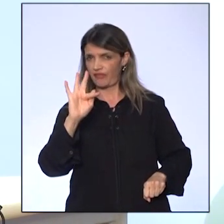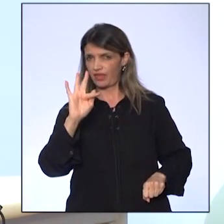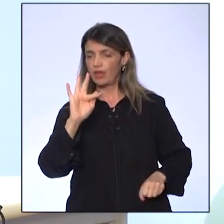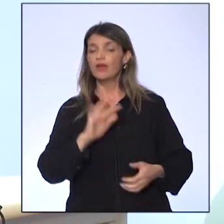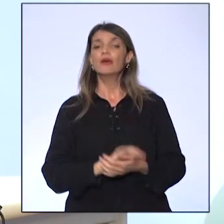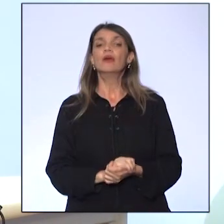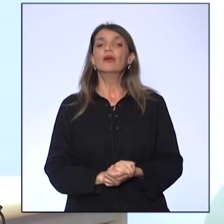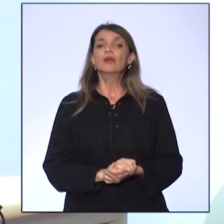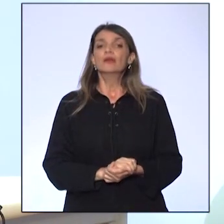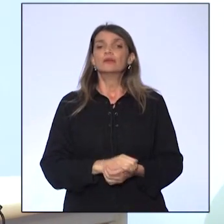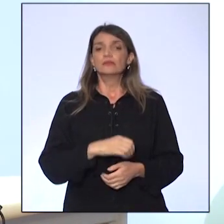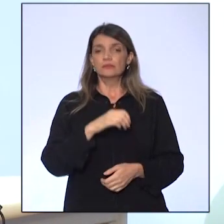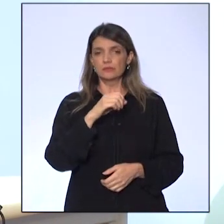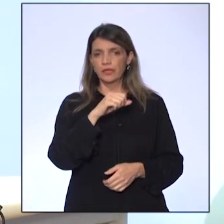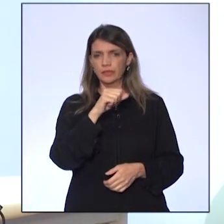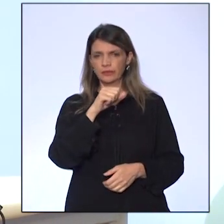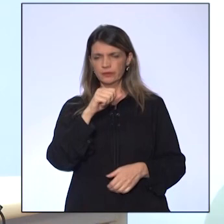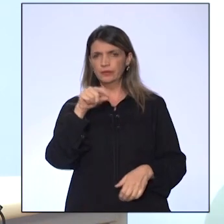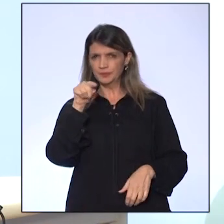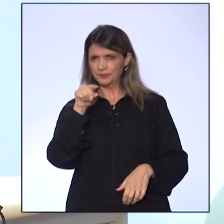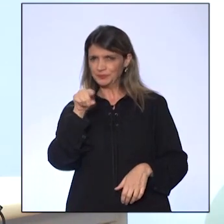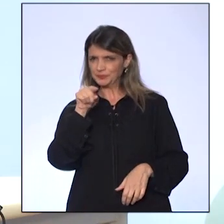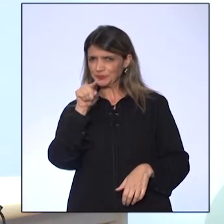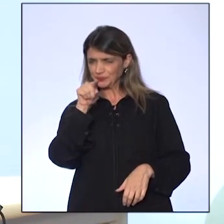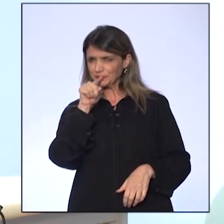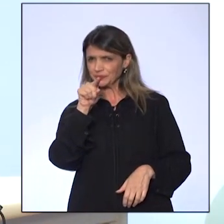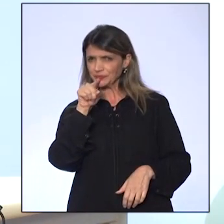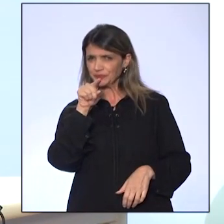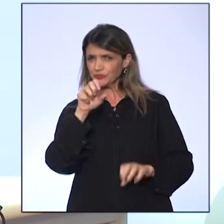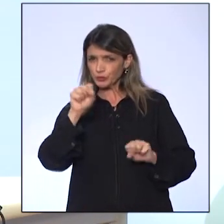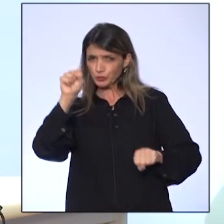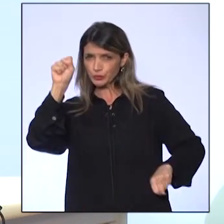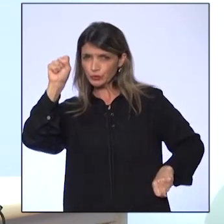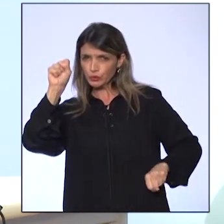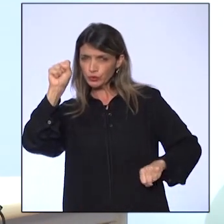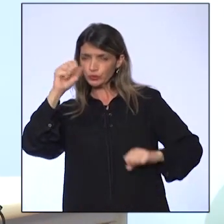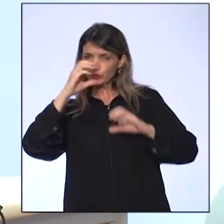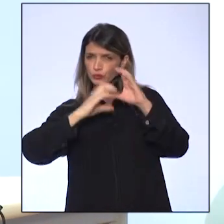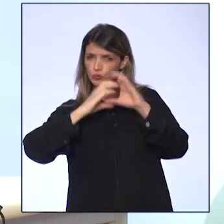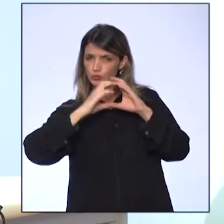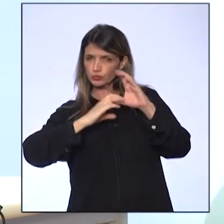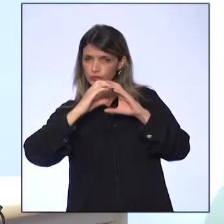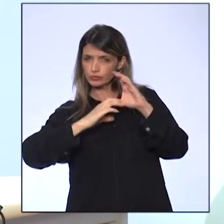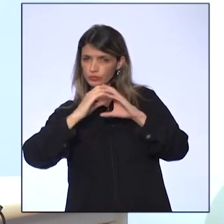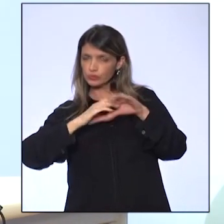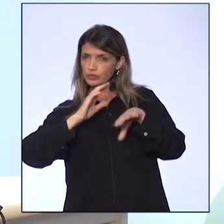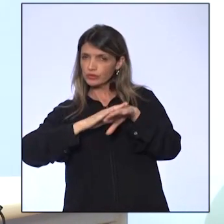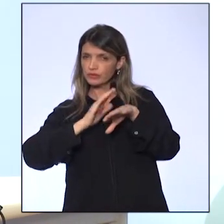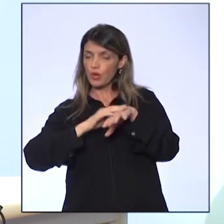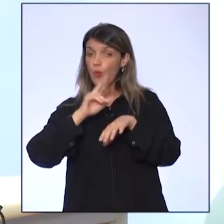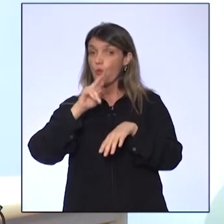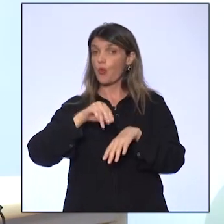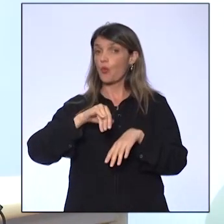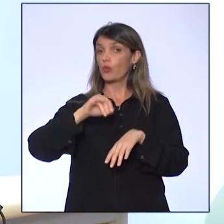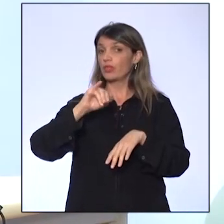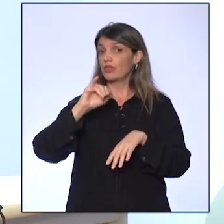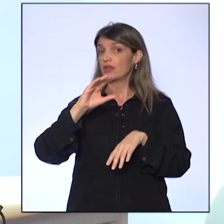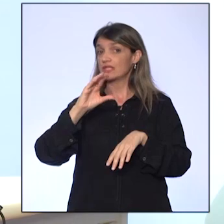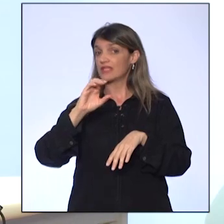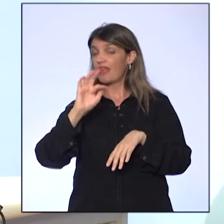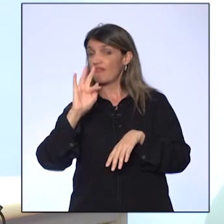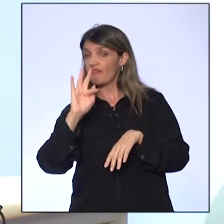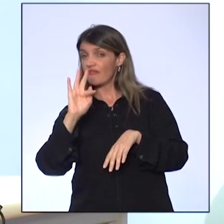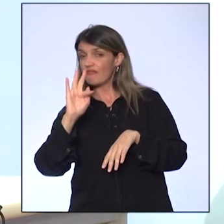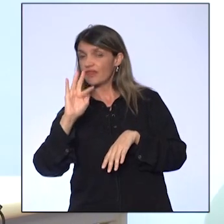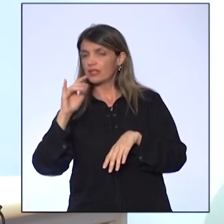Esse Superhero Comic Contest foi um concurso criado pela UNICEF, onde a Risca,